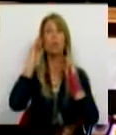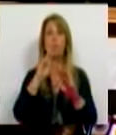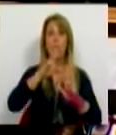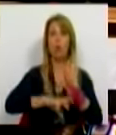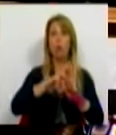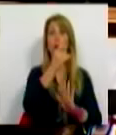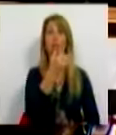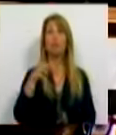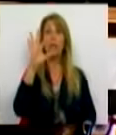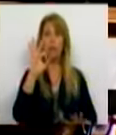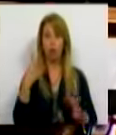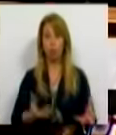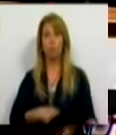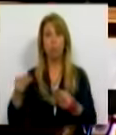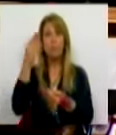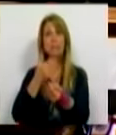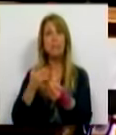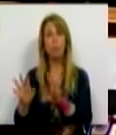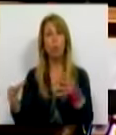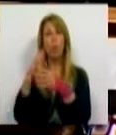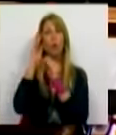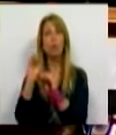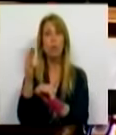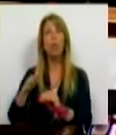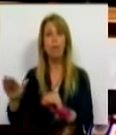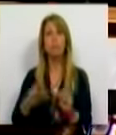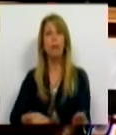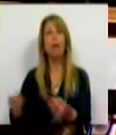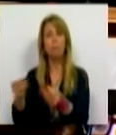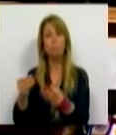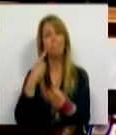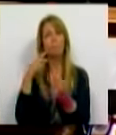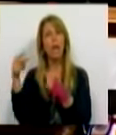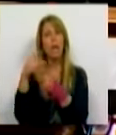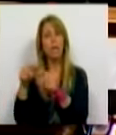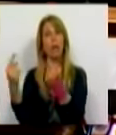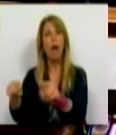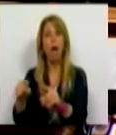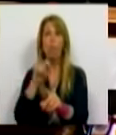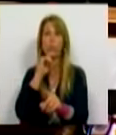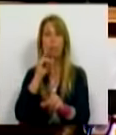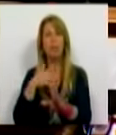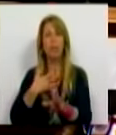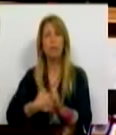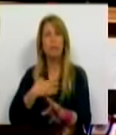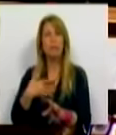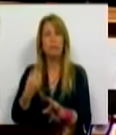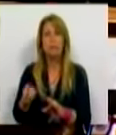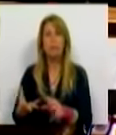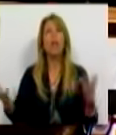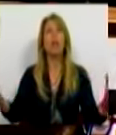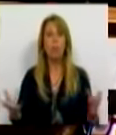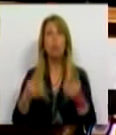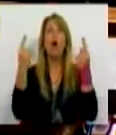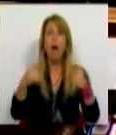esta semana na Comissão de Educação e Ciência, deixa uma crítica, talvez um lamento, ao escrever: existe mesmo uma cultura